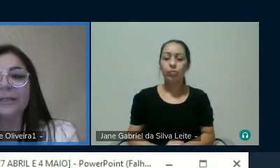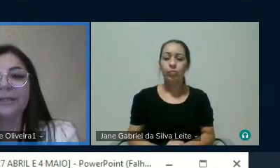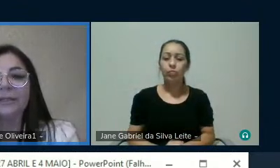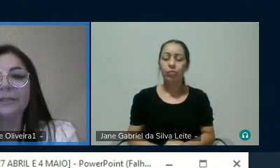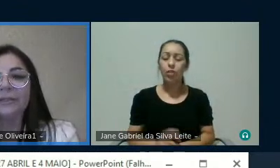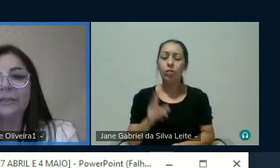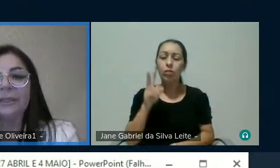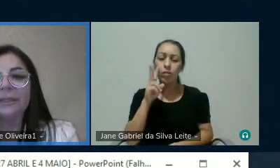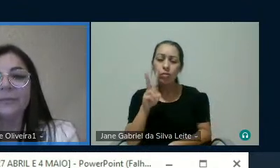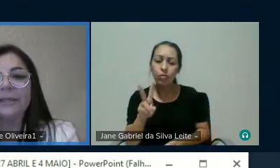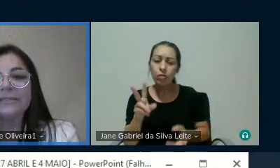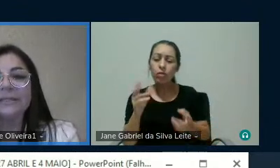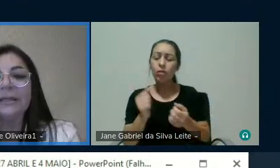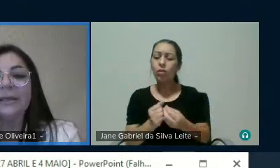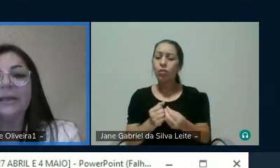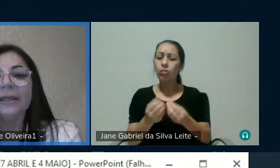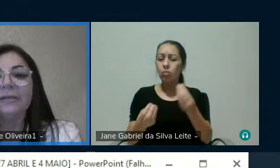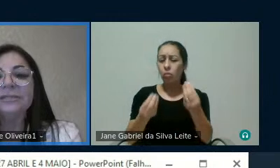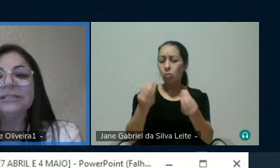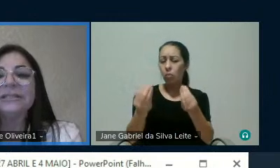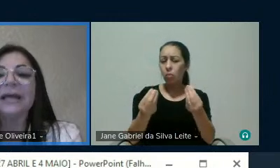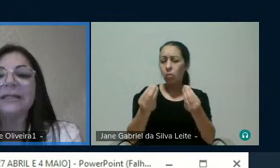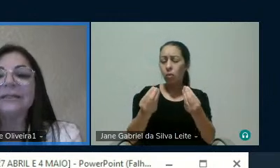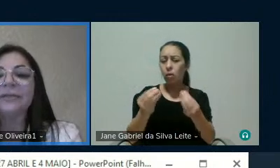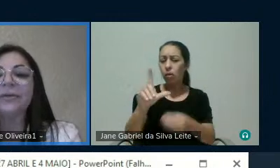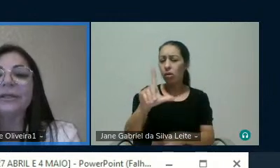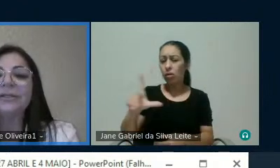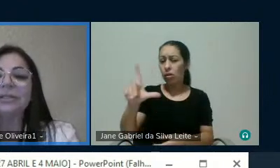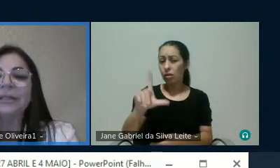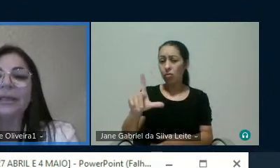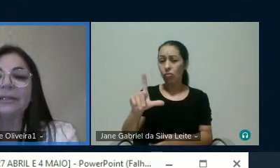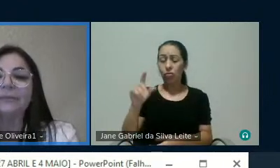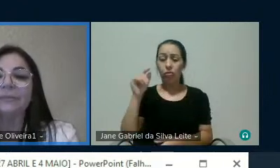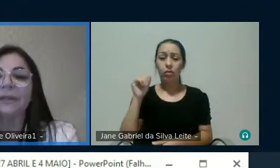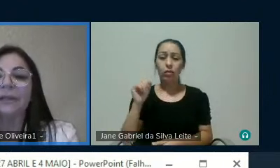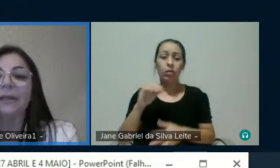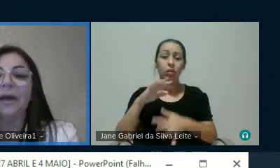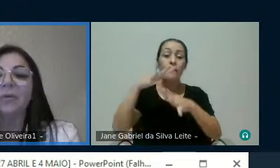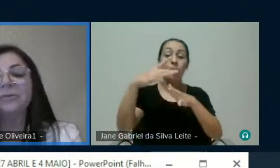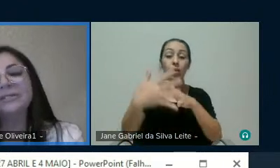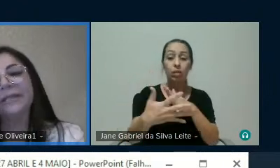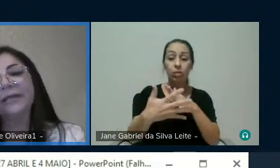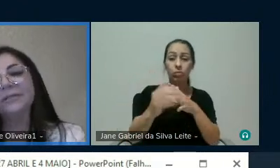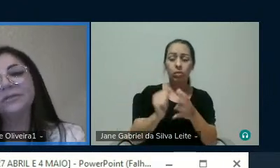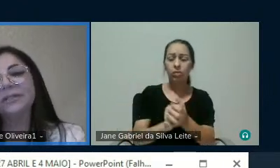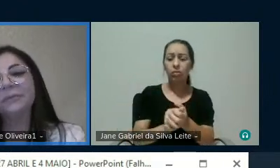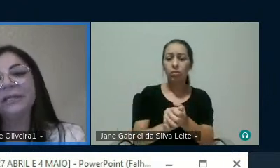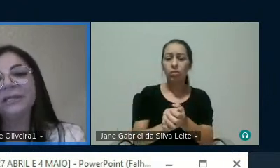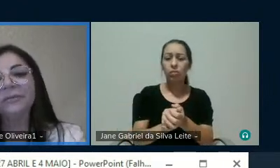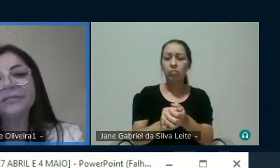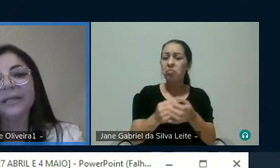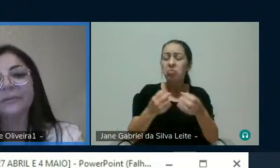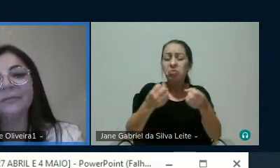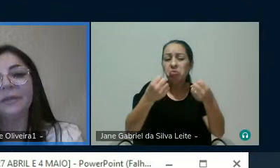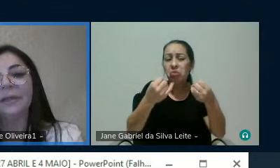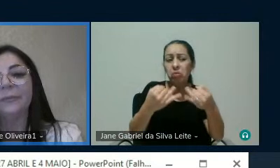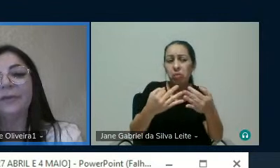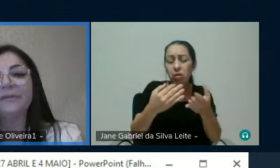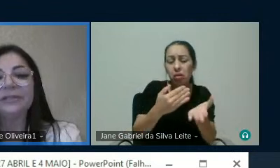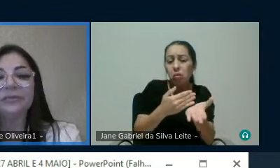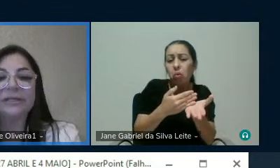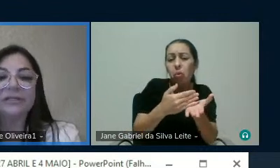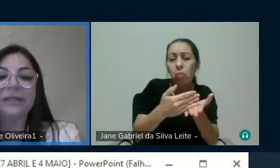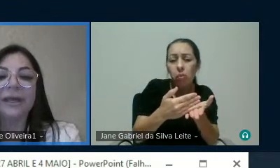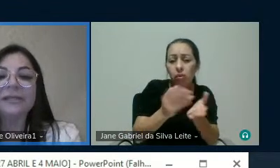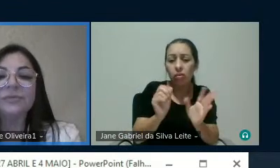literatura em libras, não se destaca tanto a origem dela. Alguns textos são bilíngues, né,